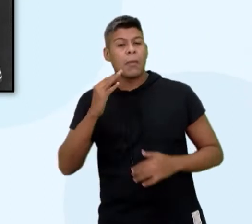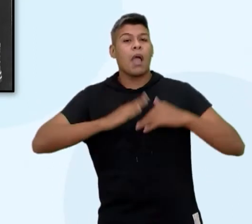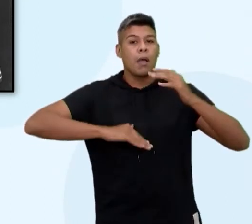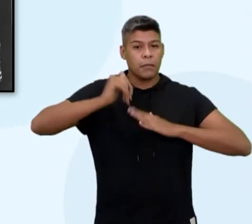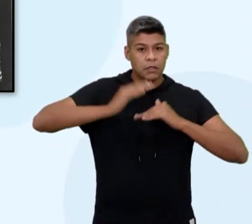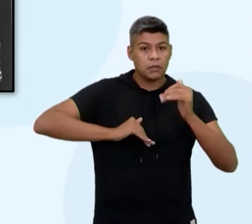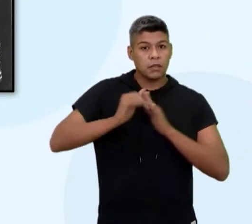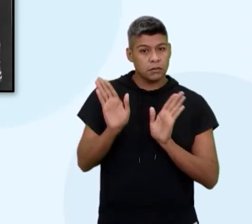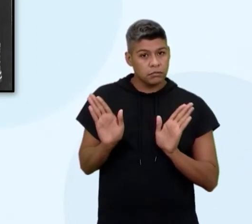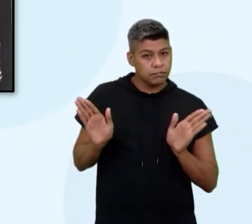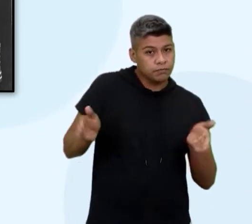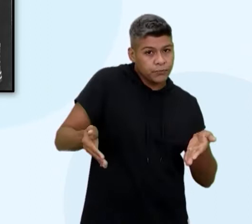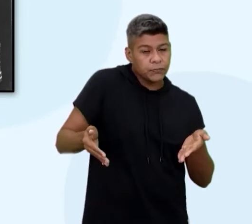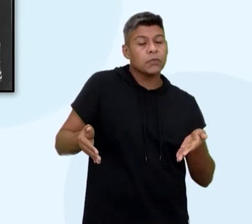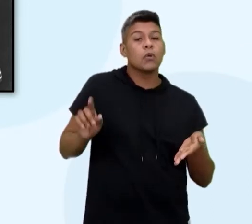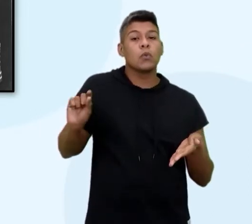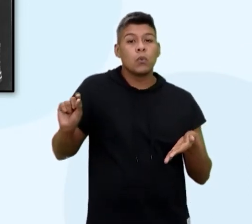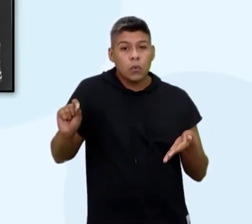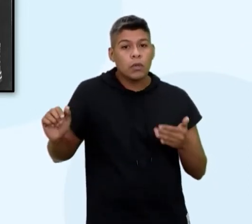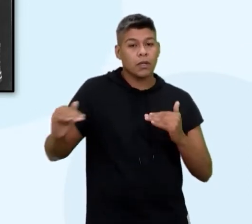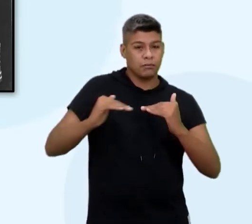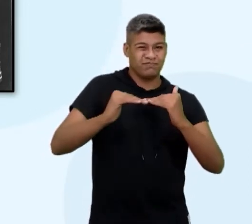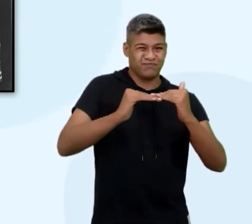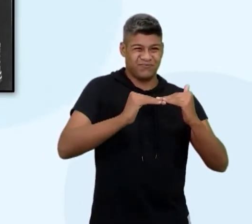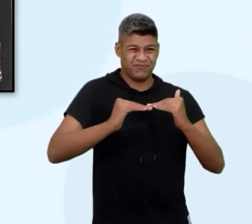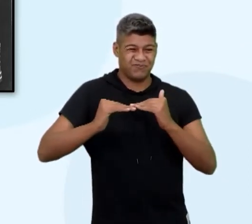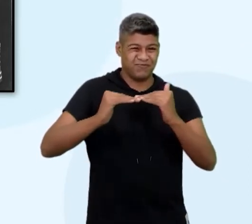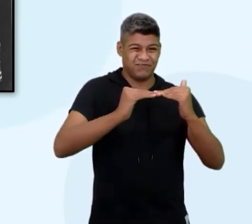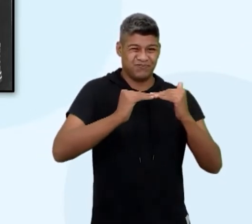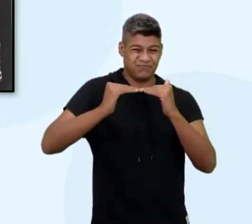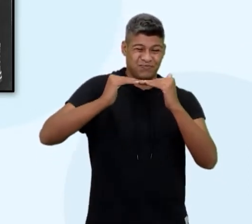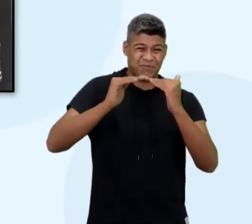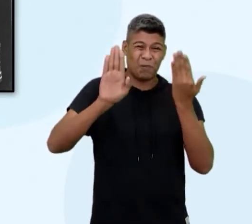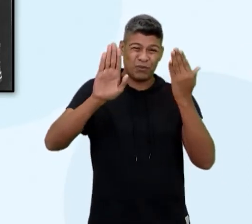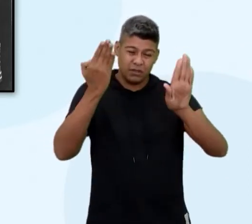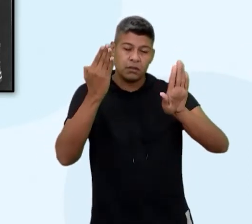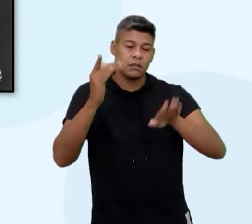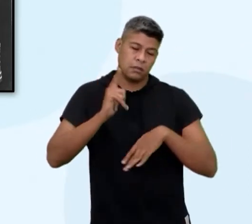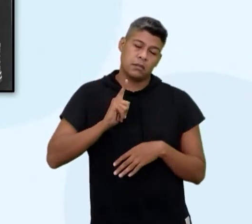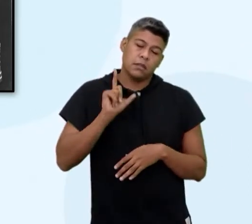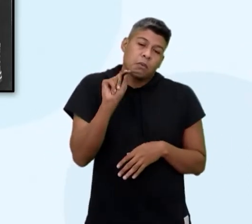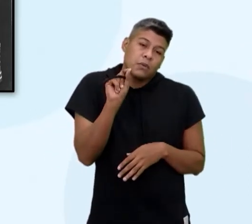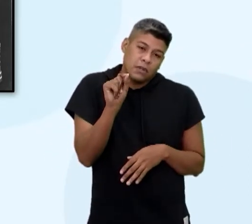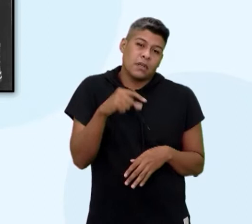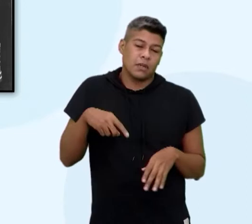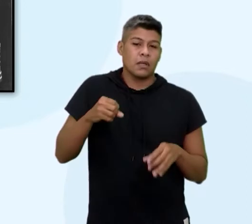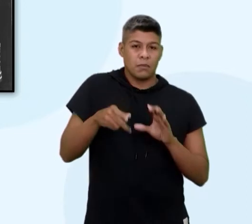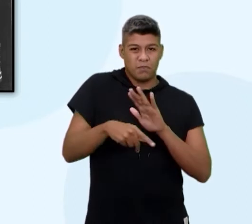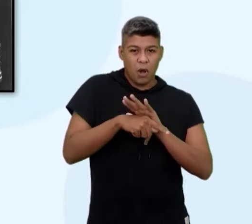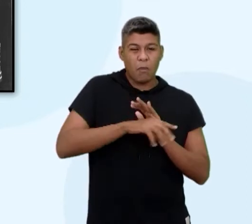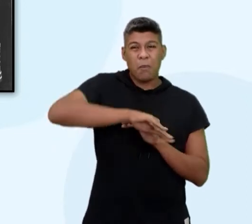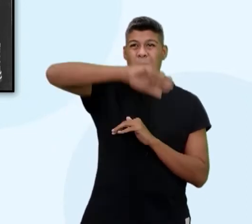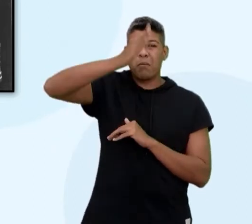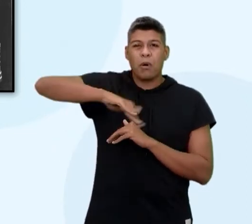de se orientarem em meio à uniformidade aí do clima, do gelo né, das cadeias de